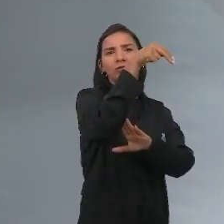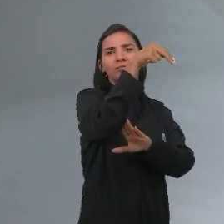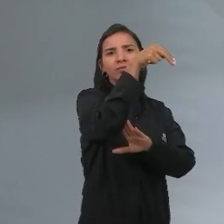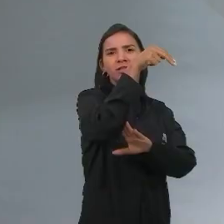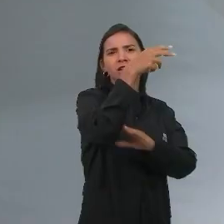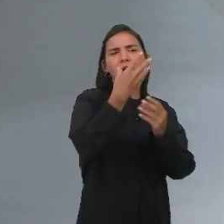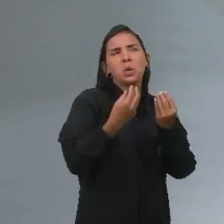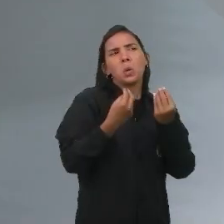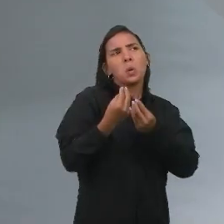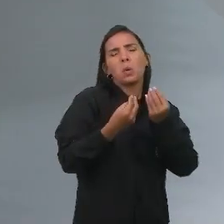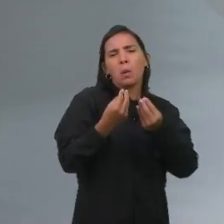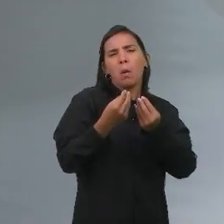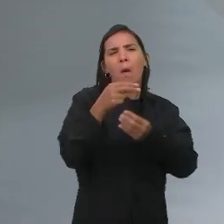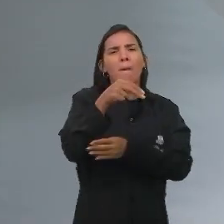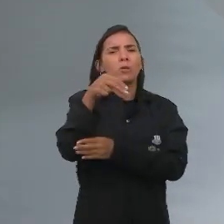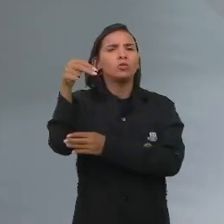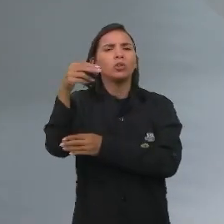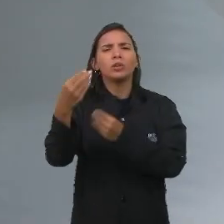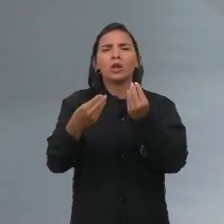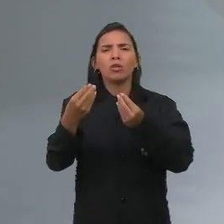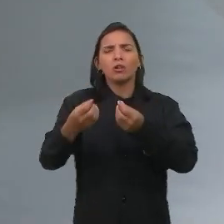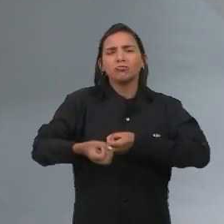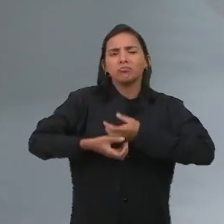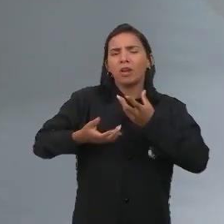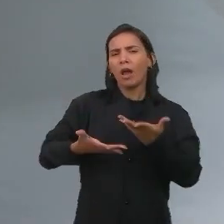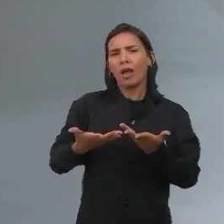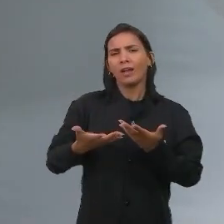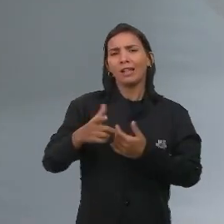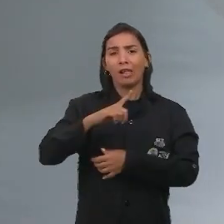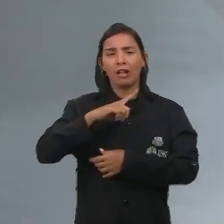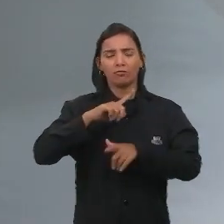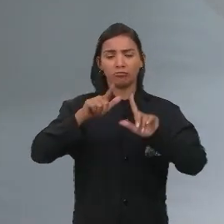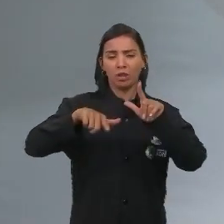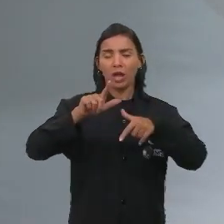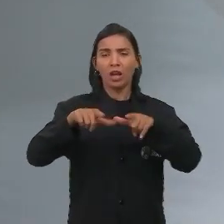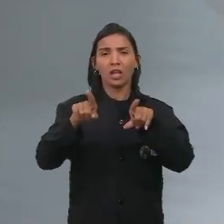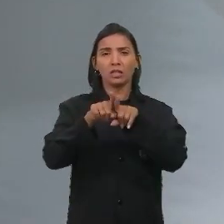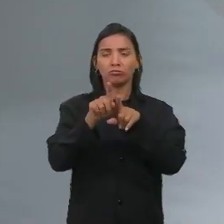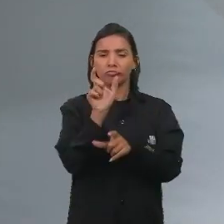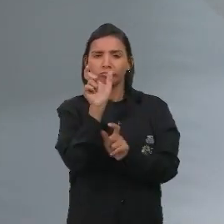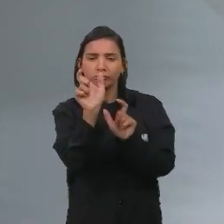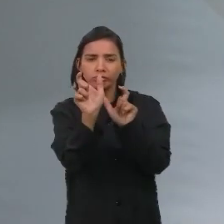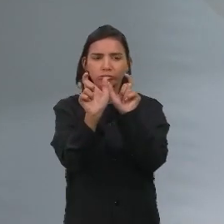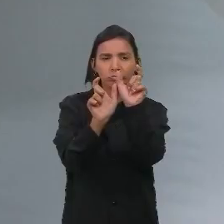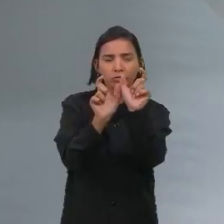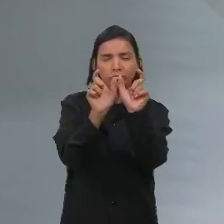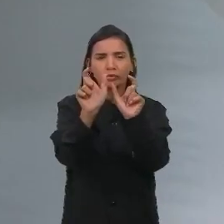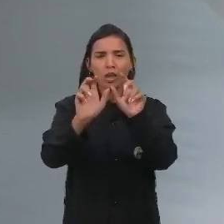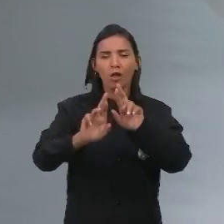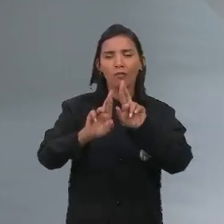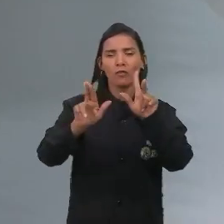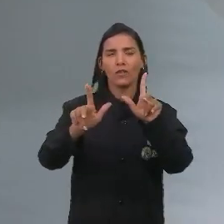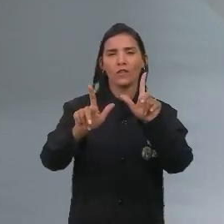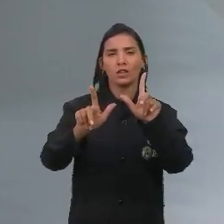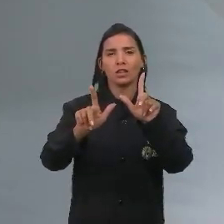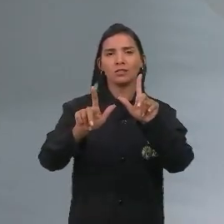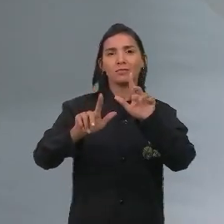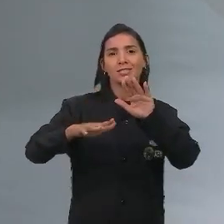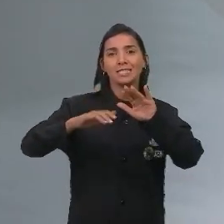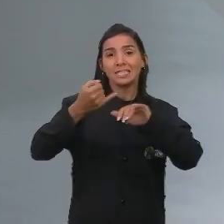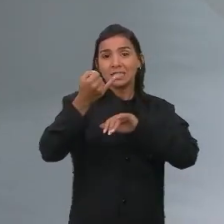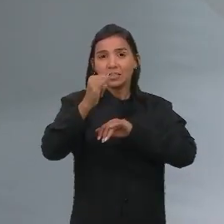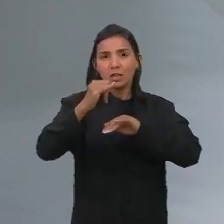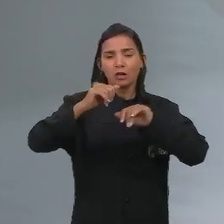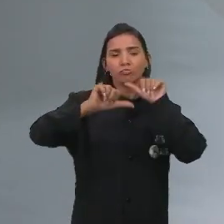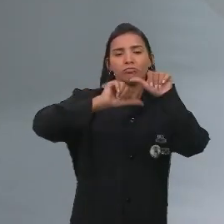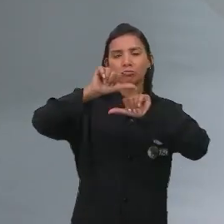observar que algumas letras, algumas sílabas, dependendo da localidade do Brasil, elas são